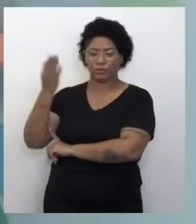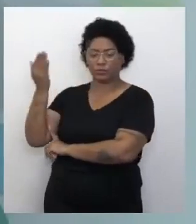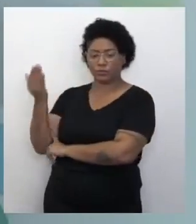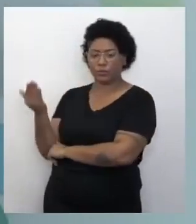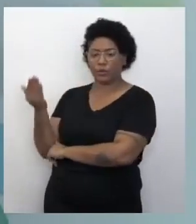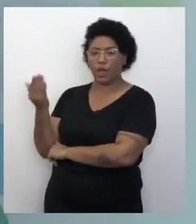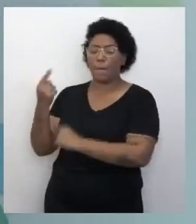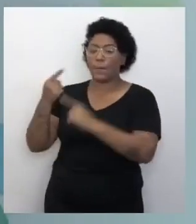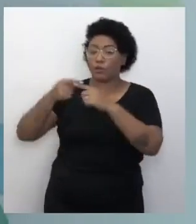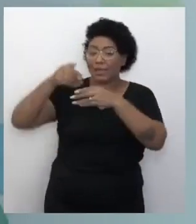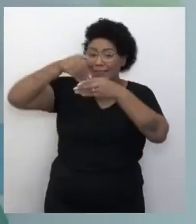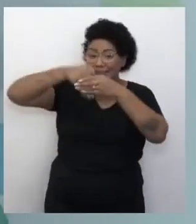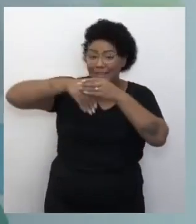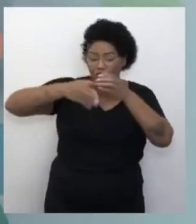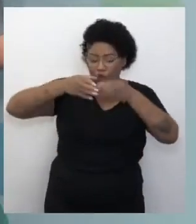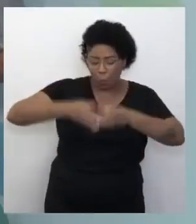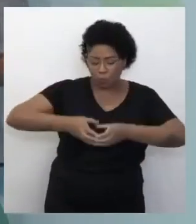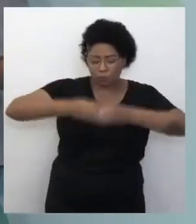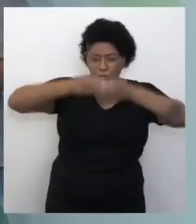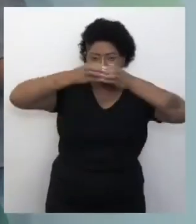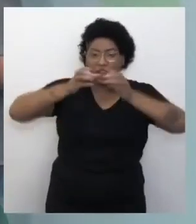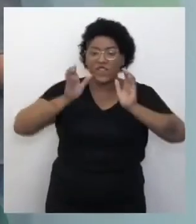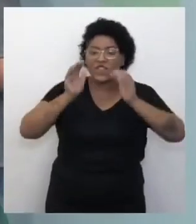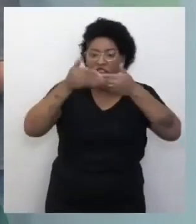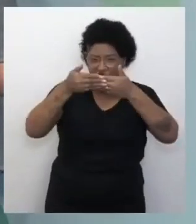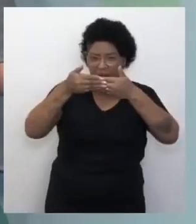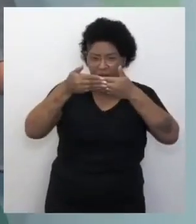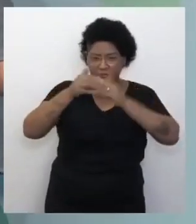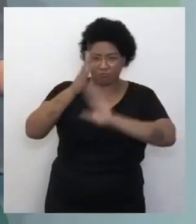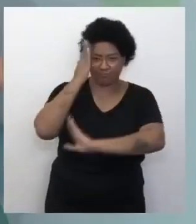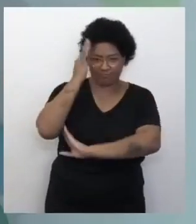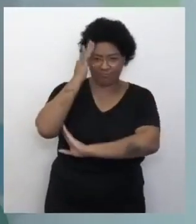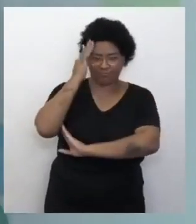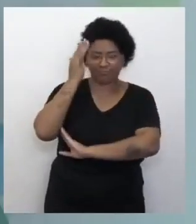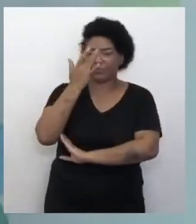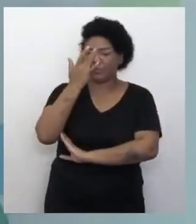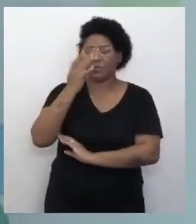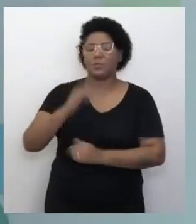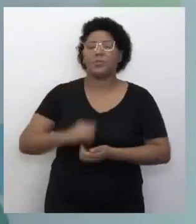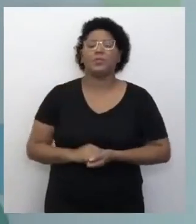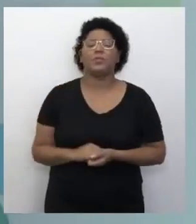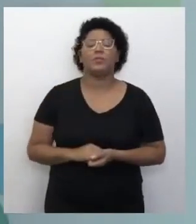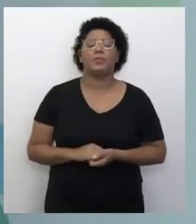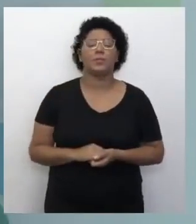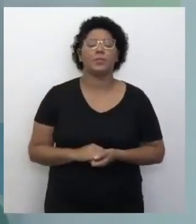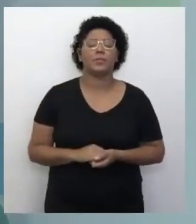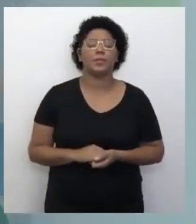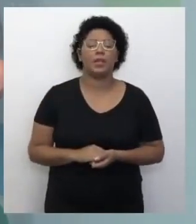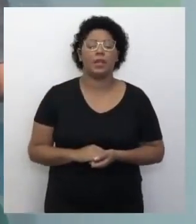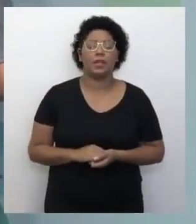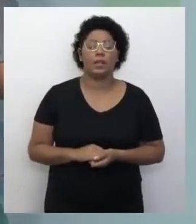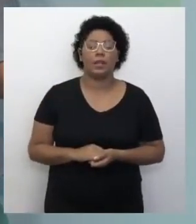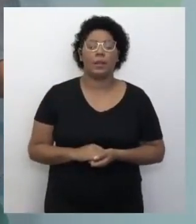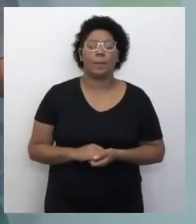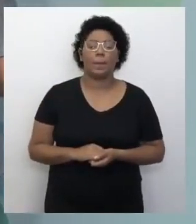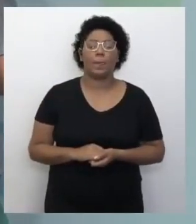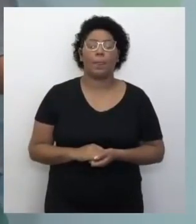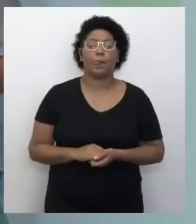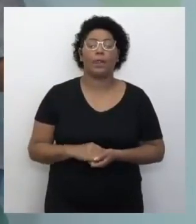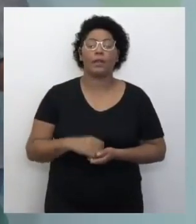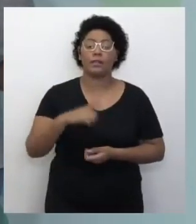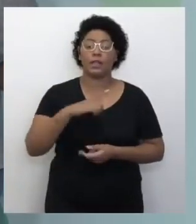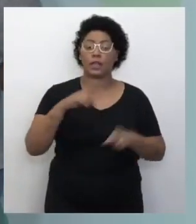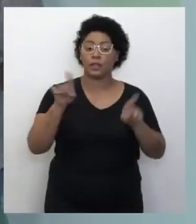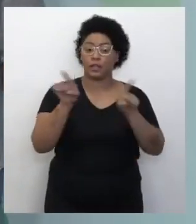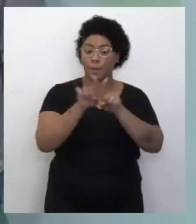um recipiente fechado. Aí nós temos aqui também, e aí nós temos também a lei